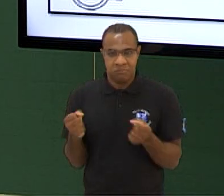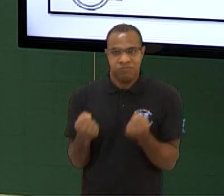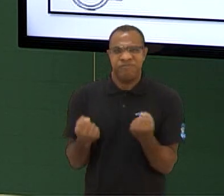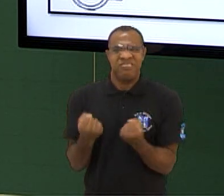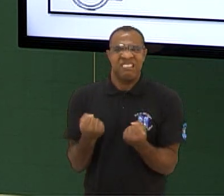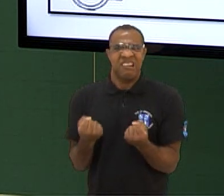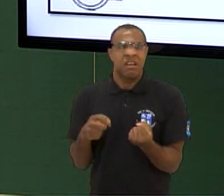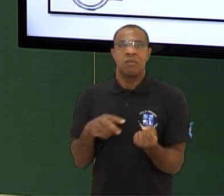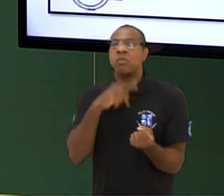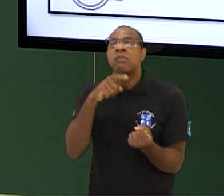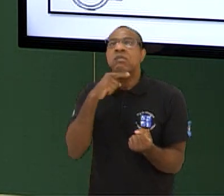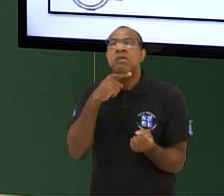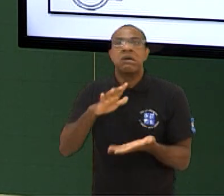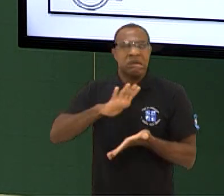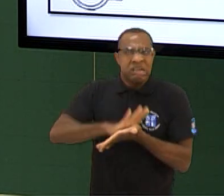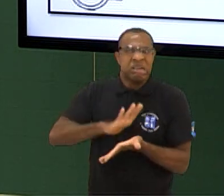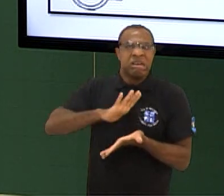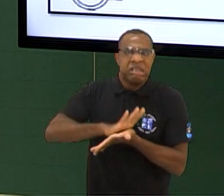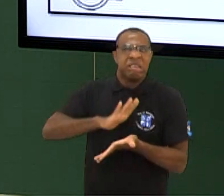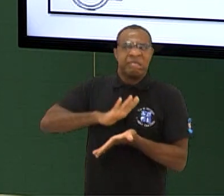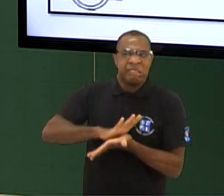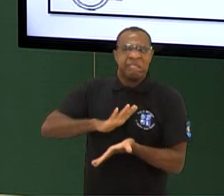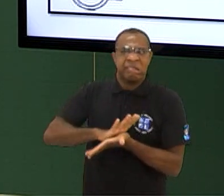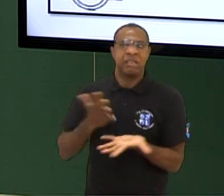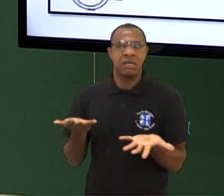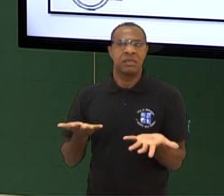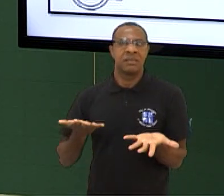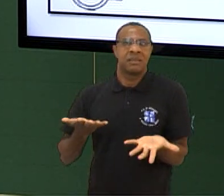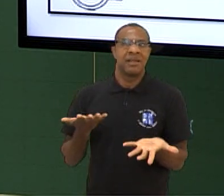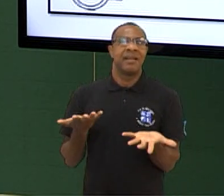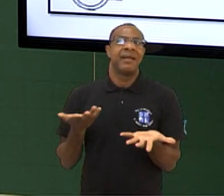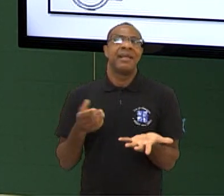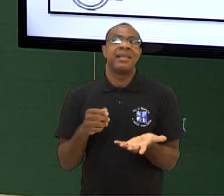ter, por exemplo, um carro, toda aquela coisa toda, bonitão, né? Um carro